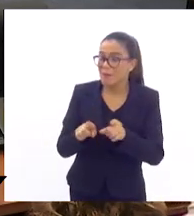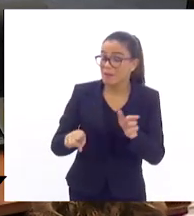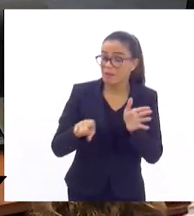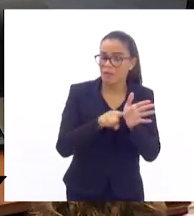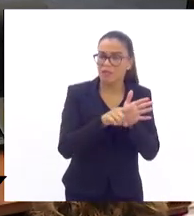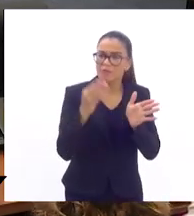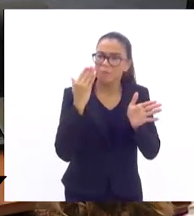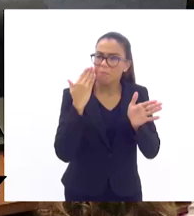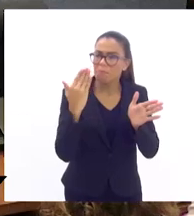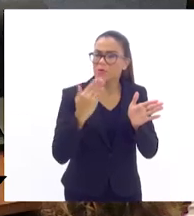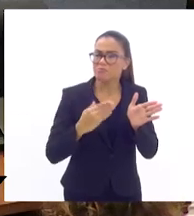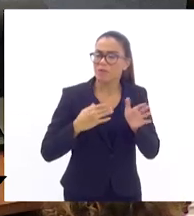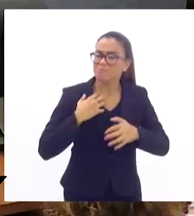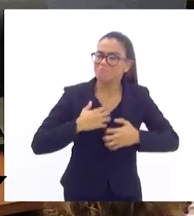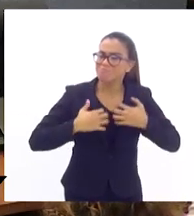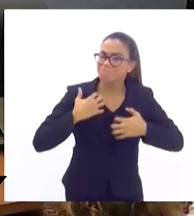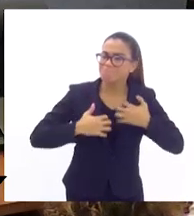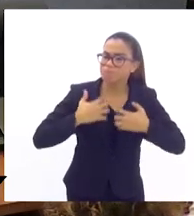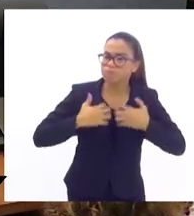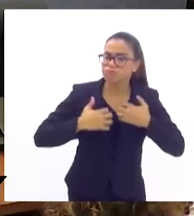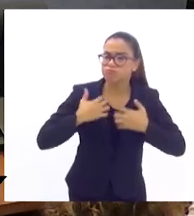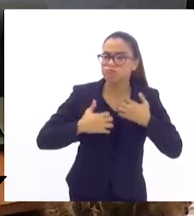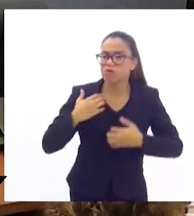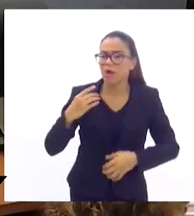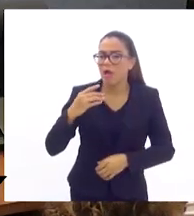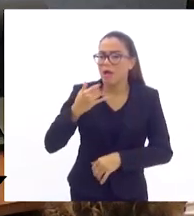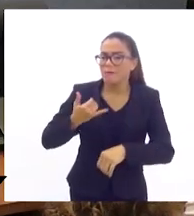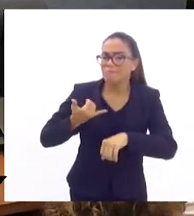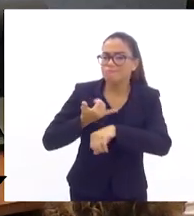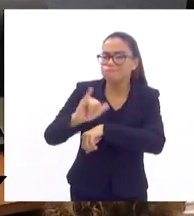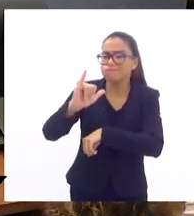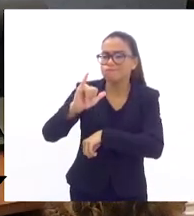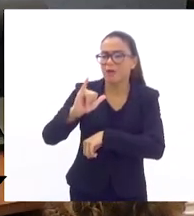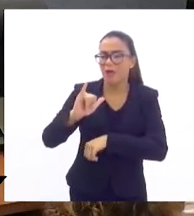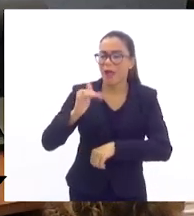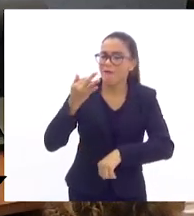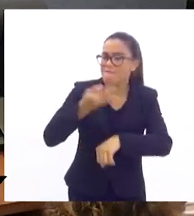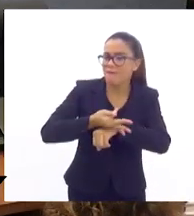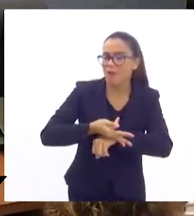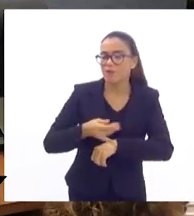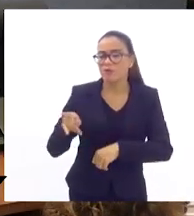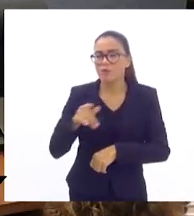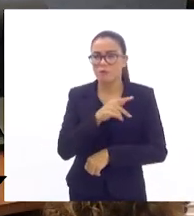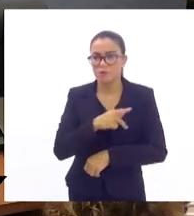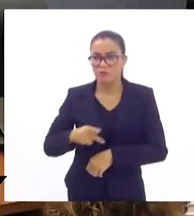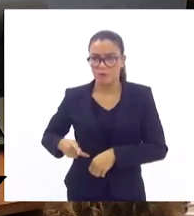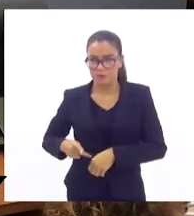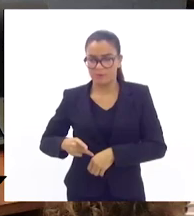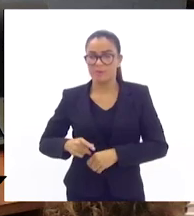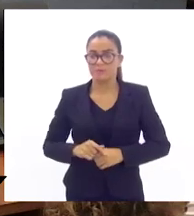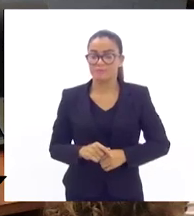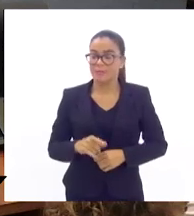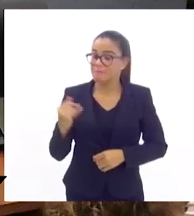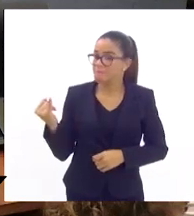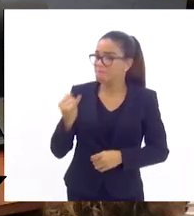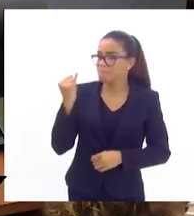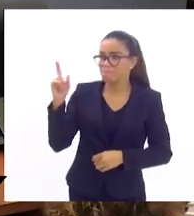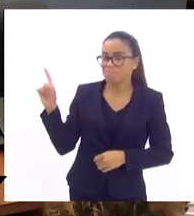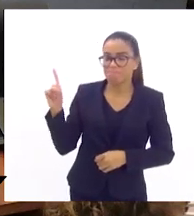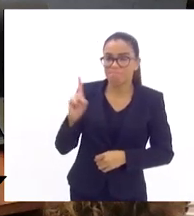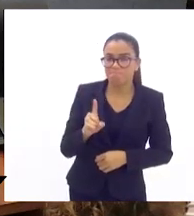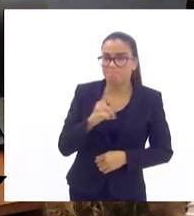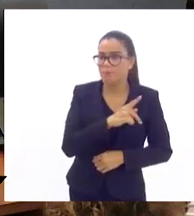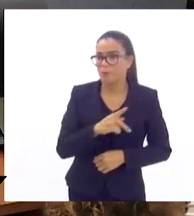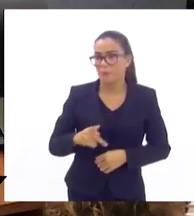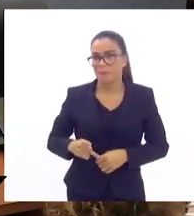negativa, né, a não presença do presidente. Né, seria muito importante que ele estivesse presente, sabe? E quando a